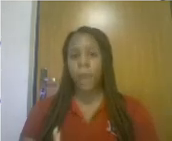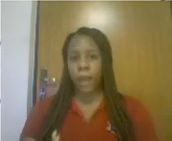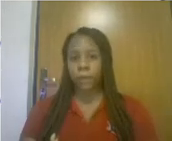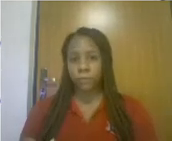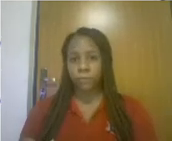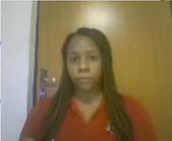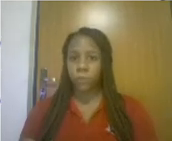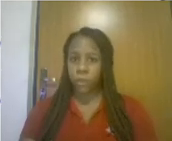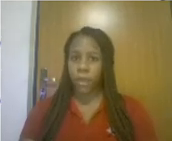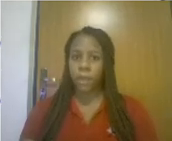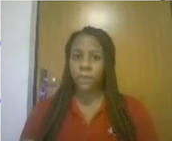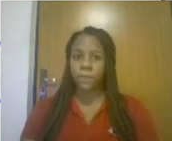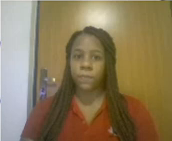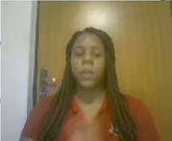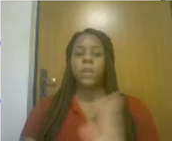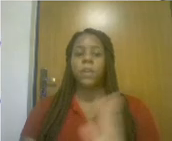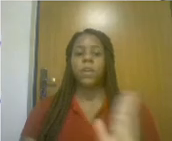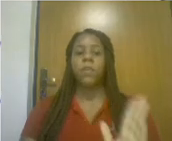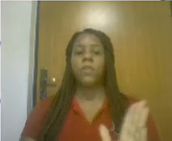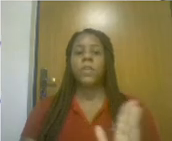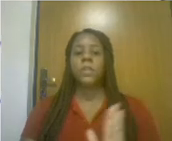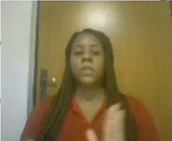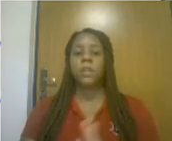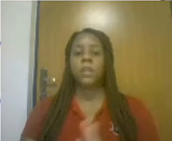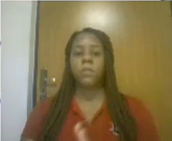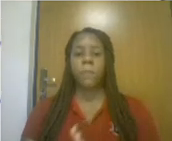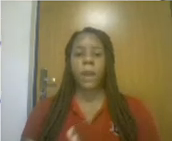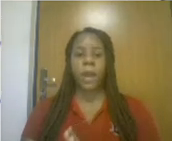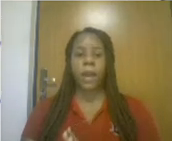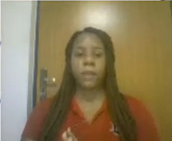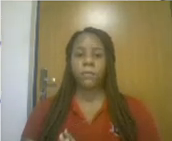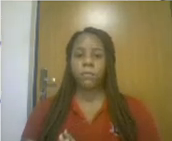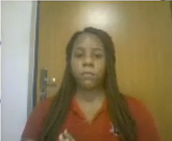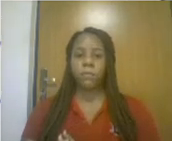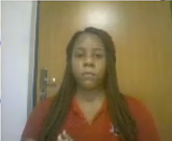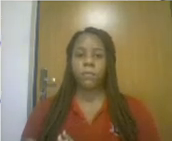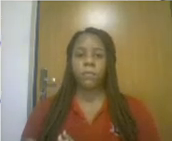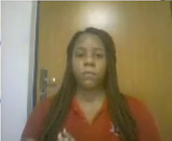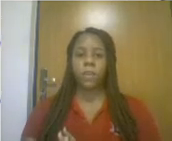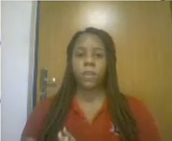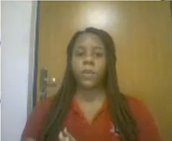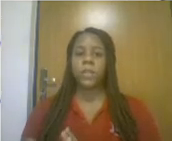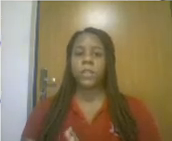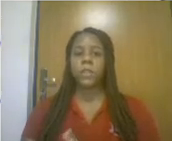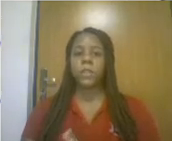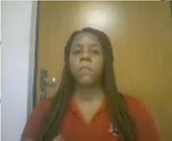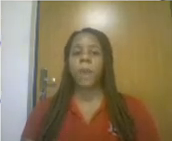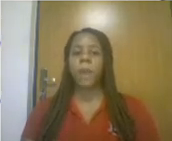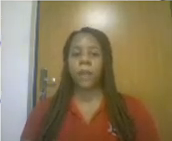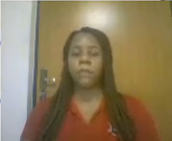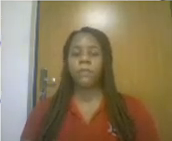o parágrafo, ok? Então, eu inicio o parágrafo